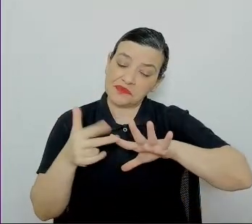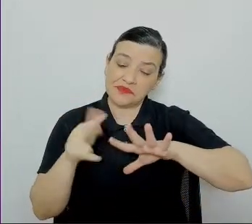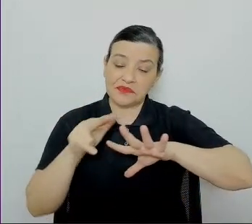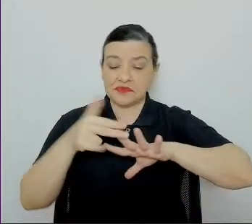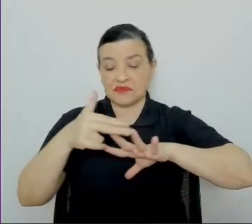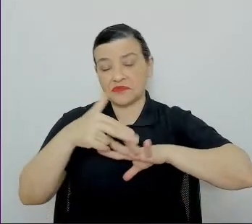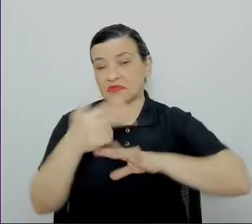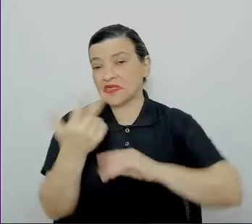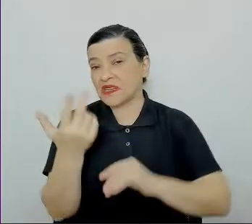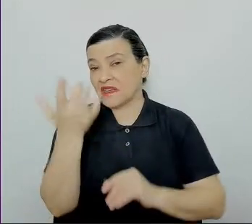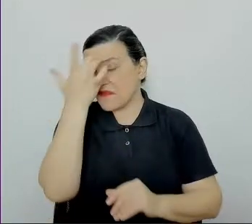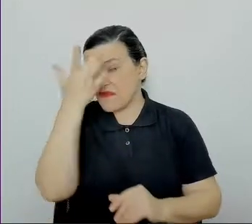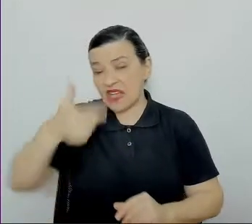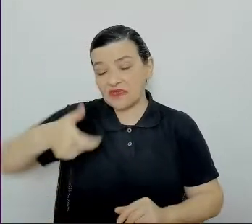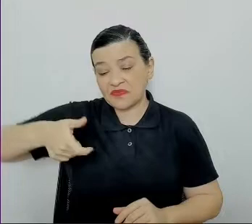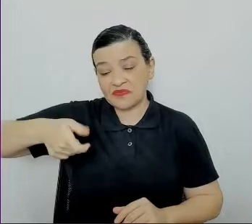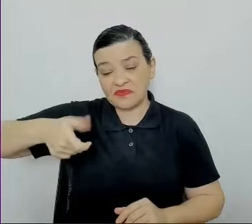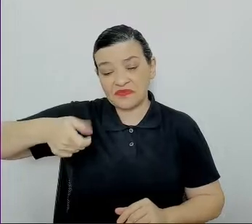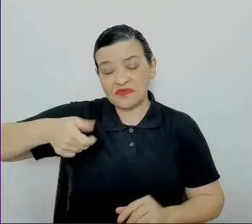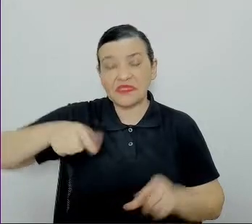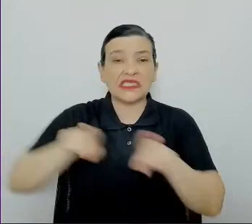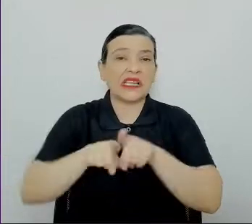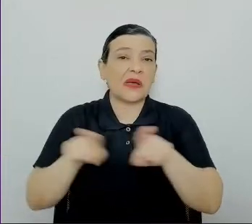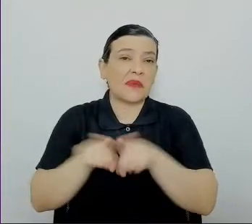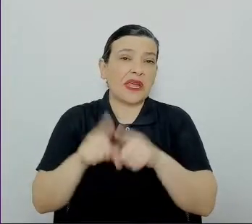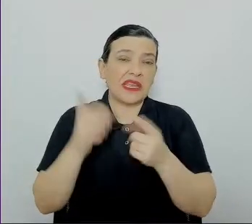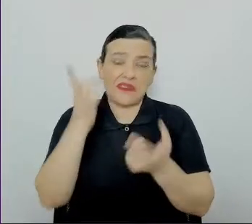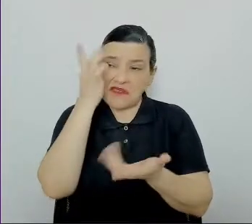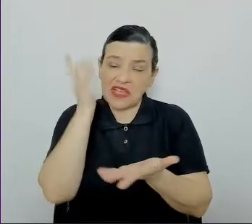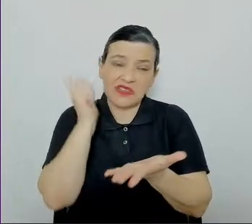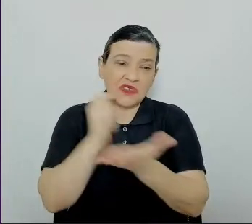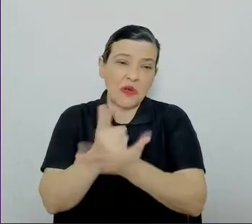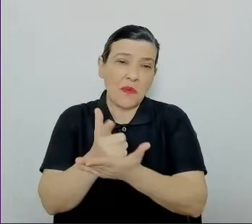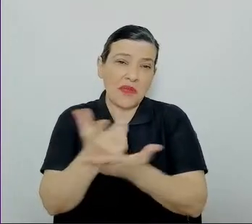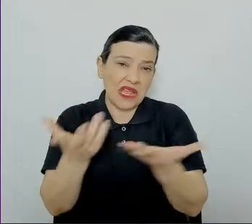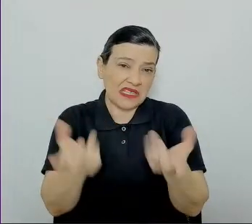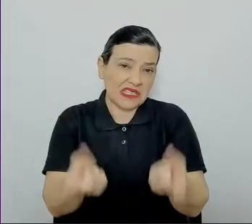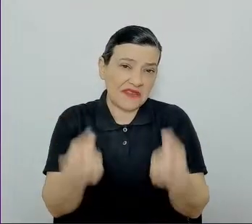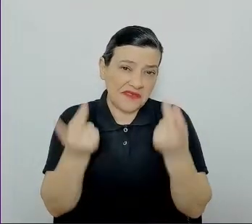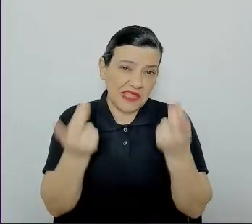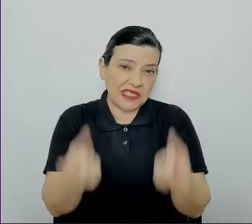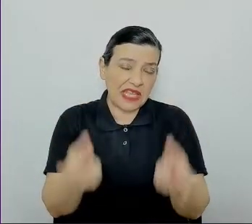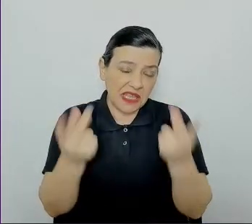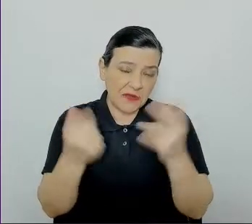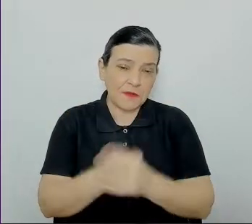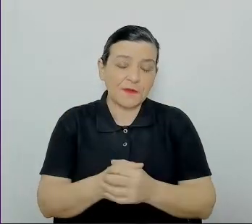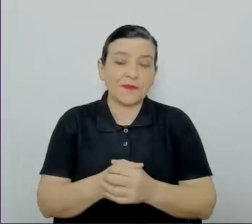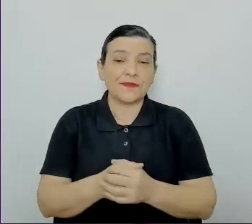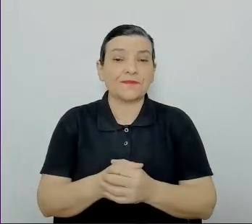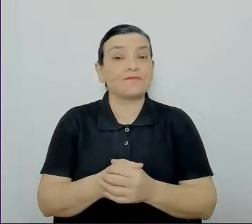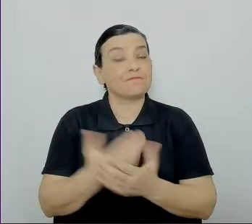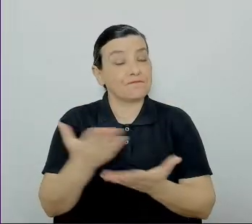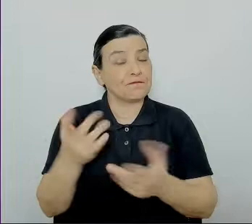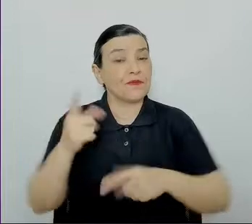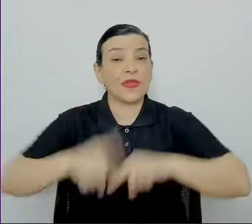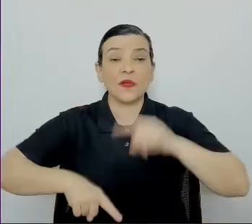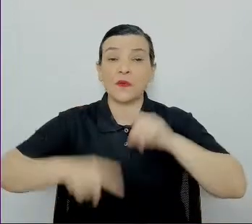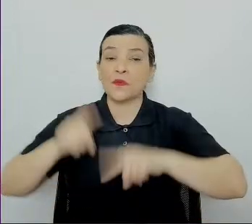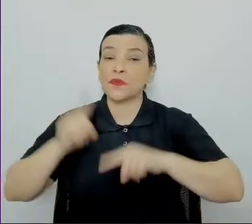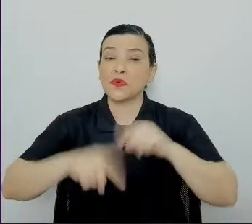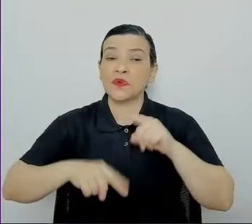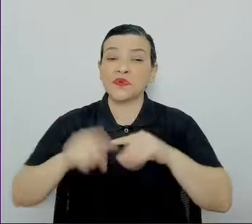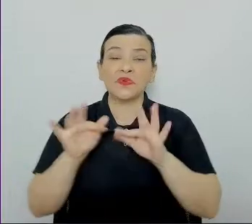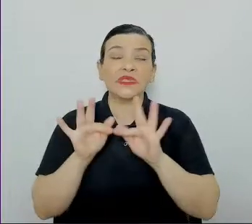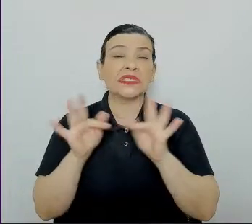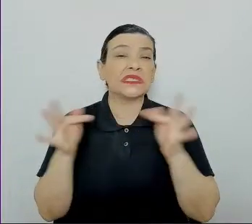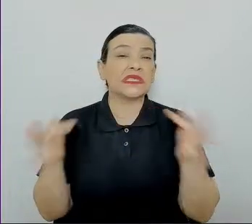manusear, ela é fácil de explicar na hora de comprar, se você está tentando vender ela. Então, é um produto super simples e faz um